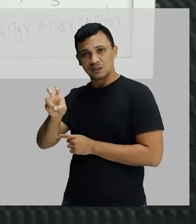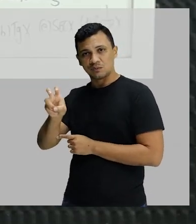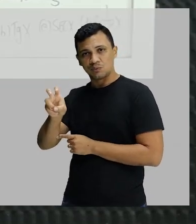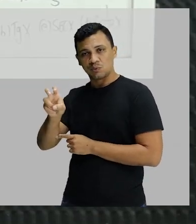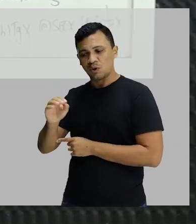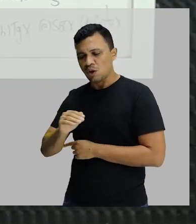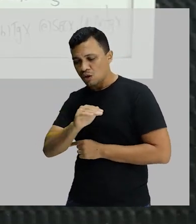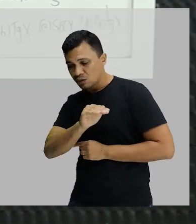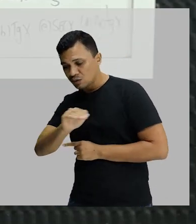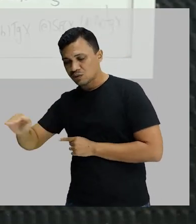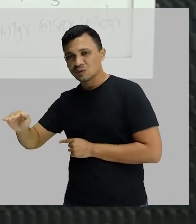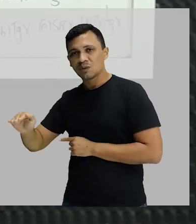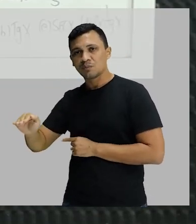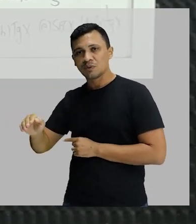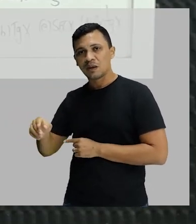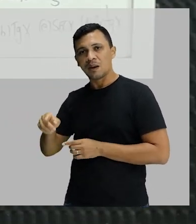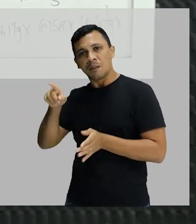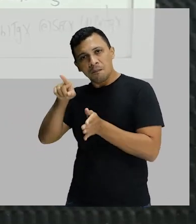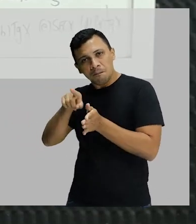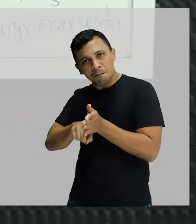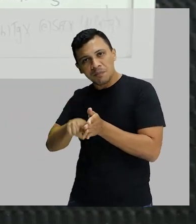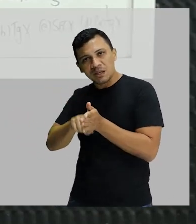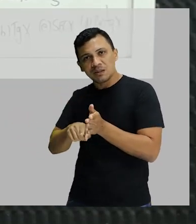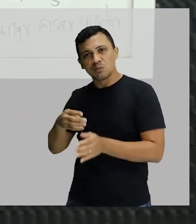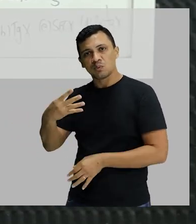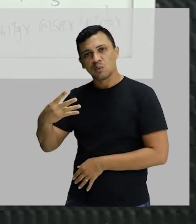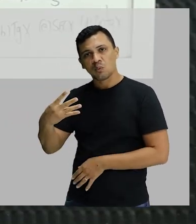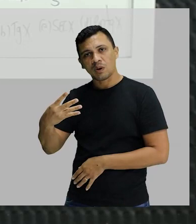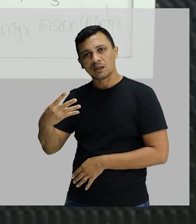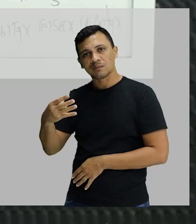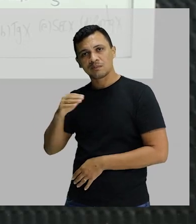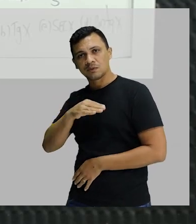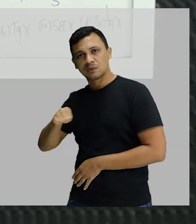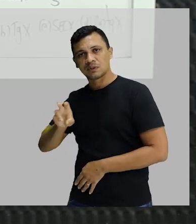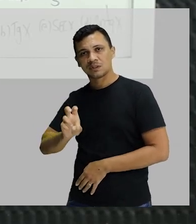dividido pelo cosseno, que é menos 4/5.